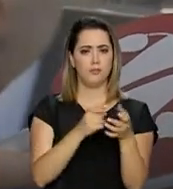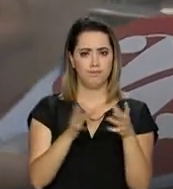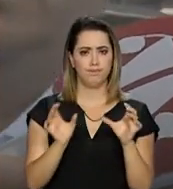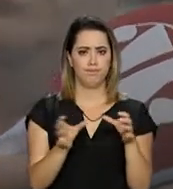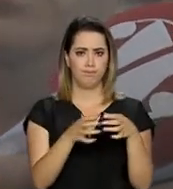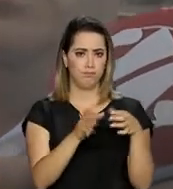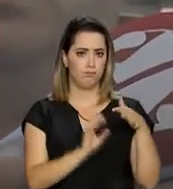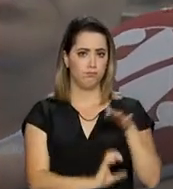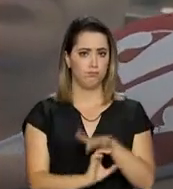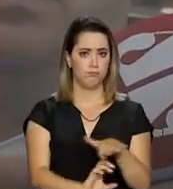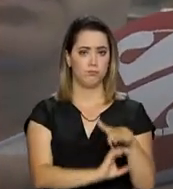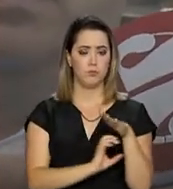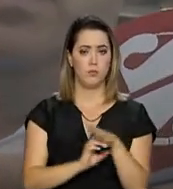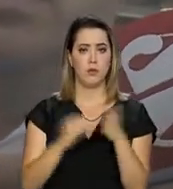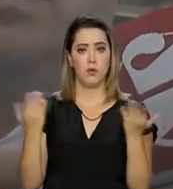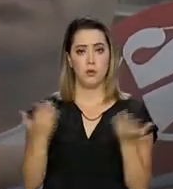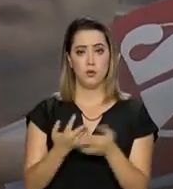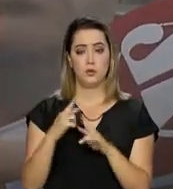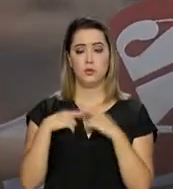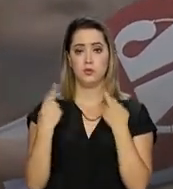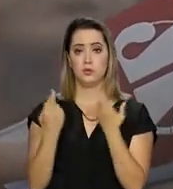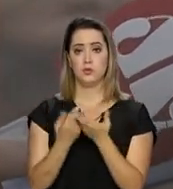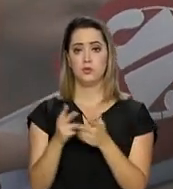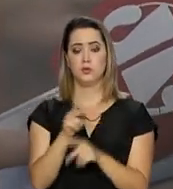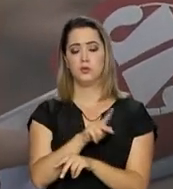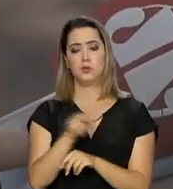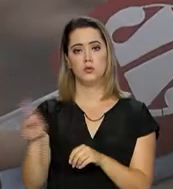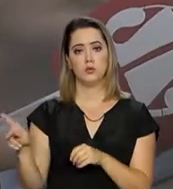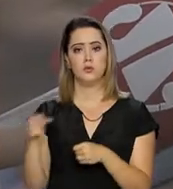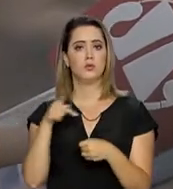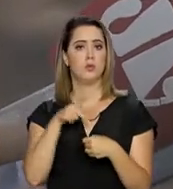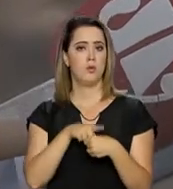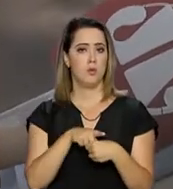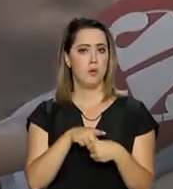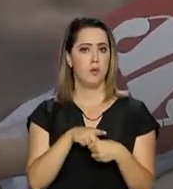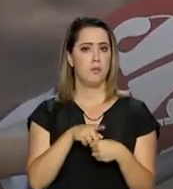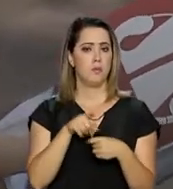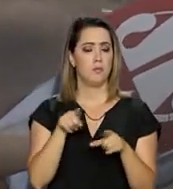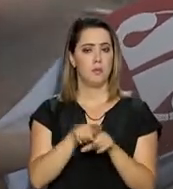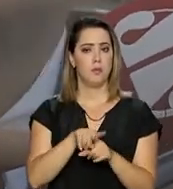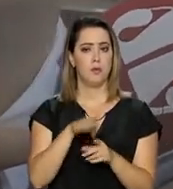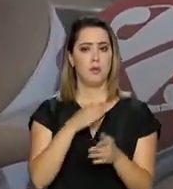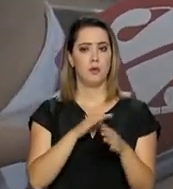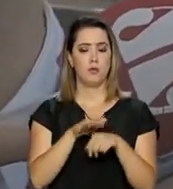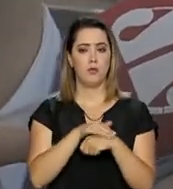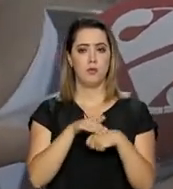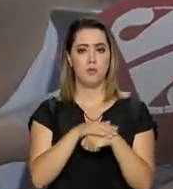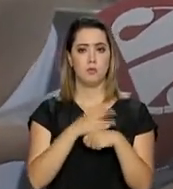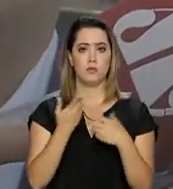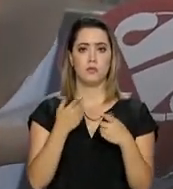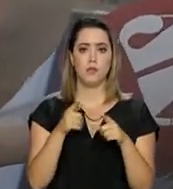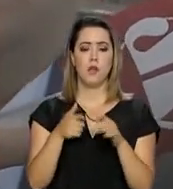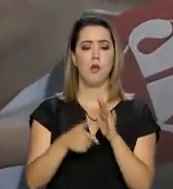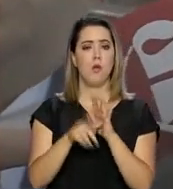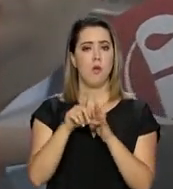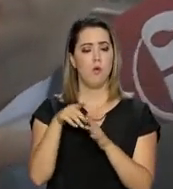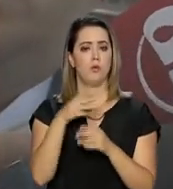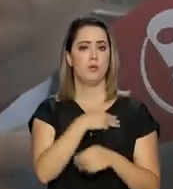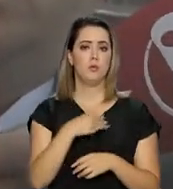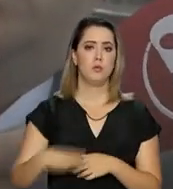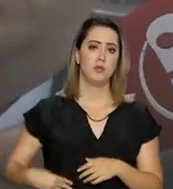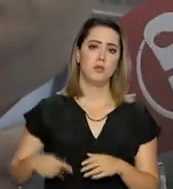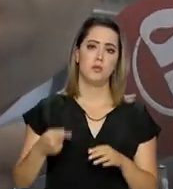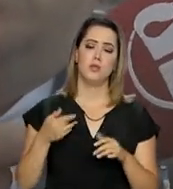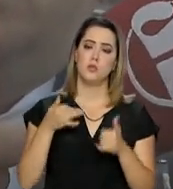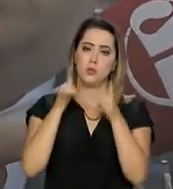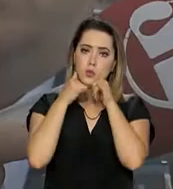tenho hoje uma reunião com o presidente da petrobras inclusive para aprofundar nesse assunto já tive ontem o ministro de minas e energia continuamos as